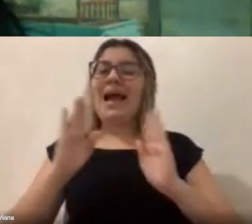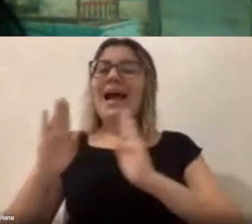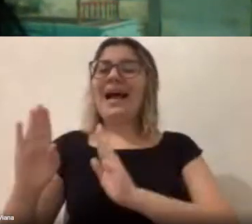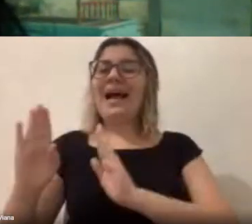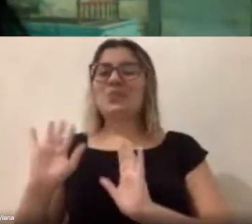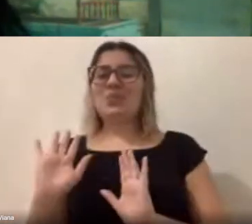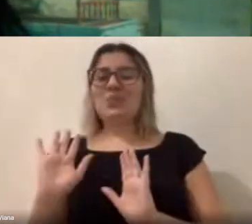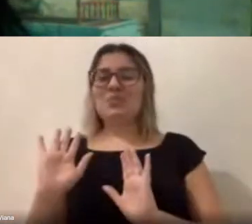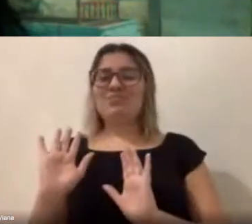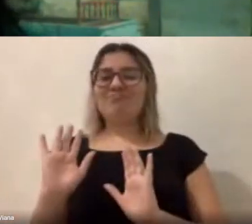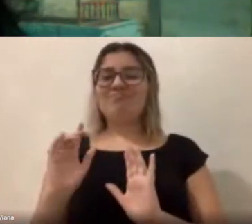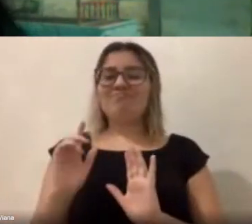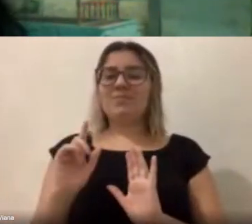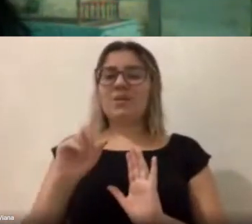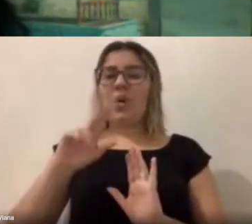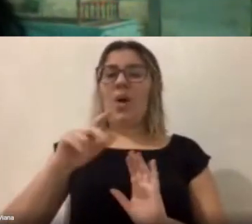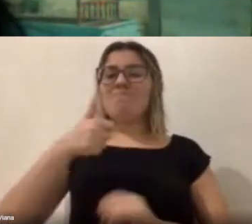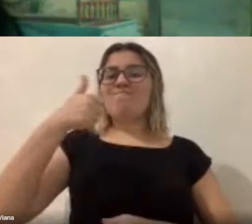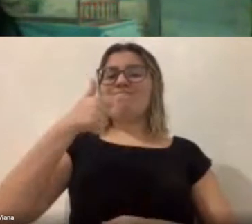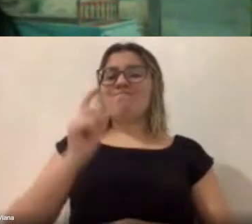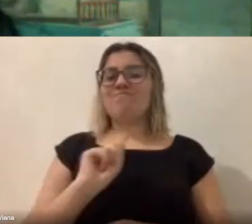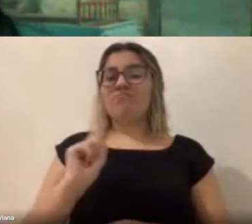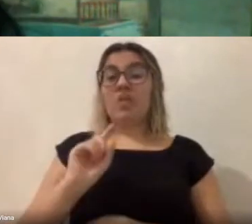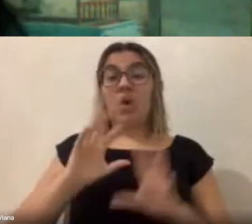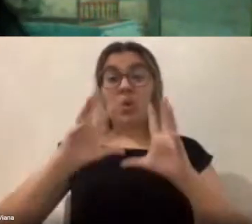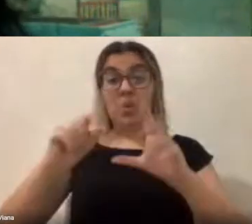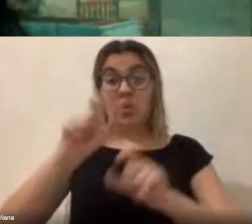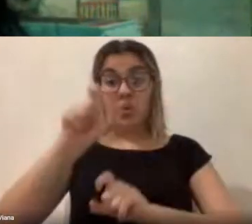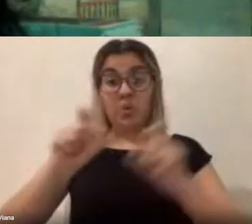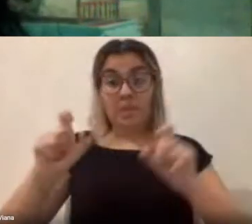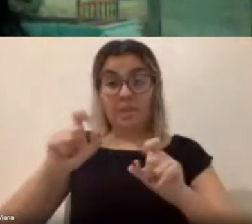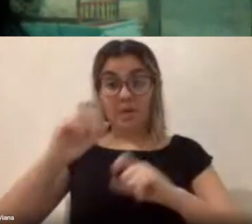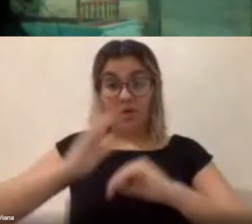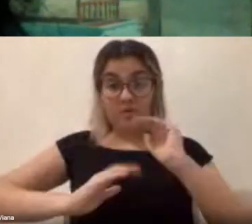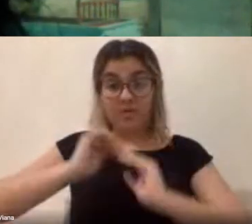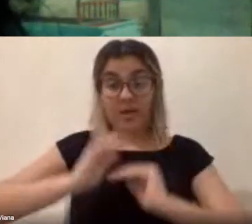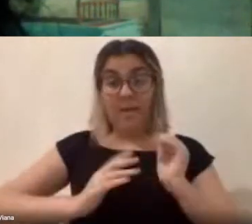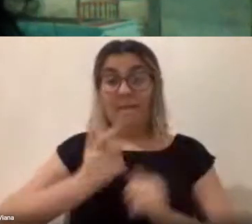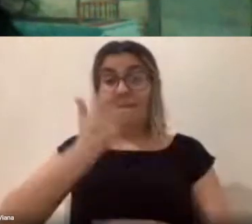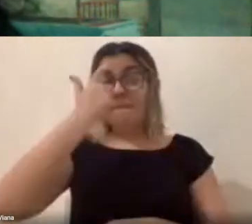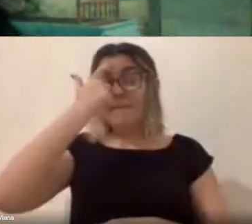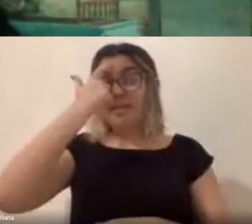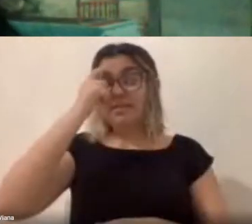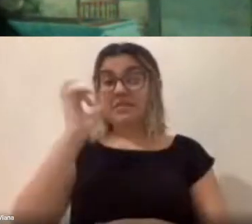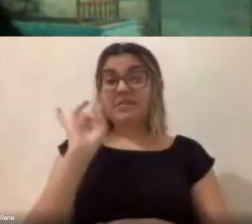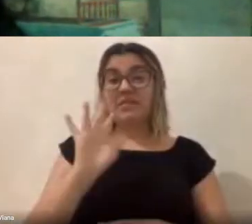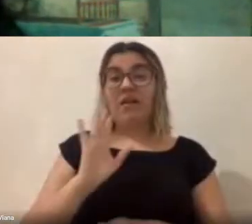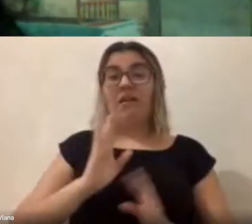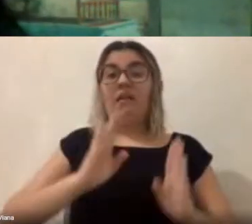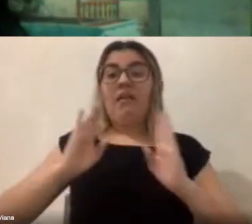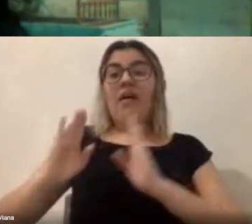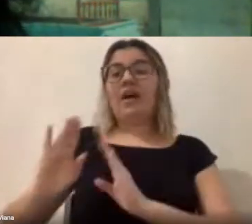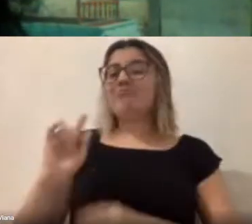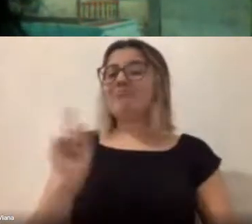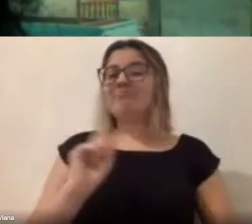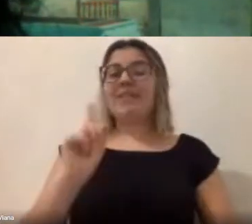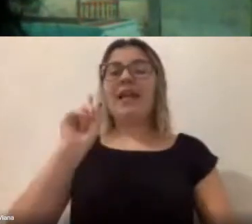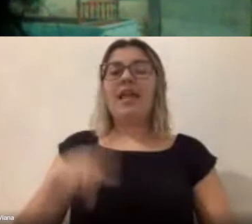aqui são pessoas que pensam para além da contrapartida, pensam como linguagem, se apropriando dessa linguagem.